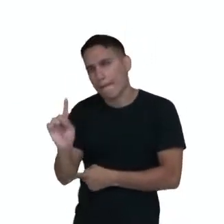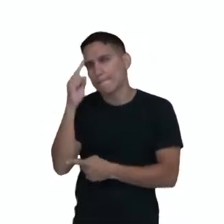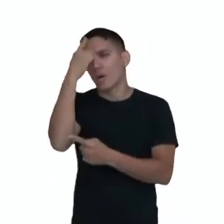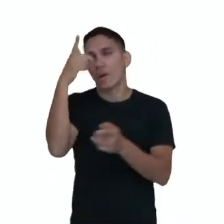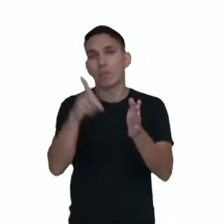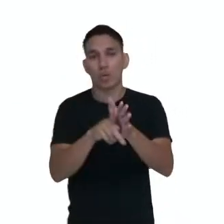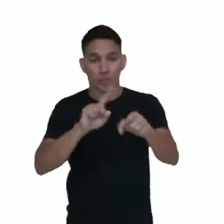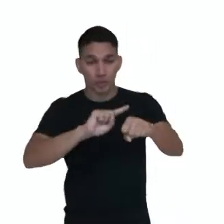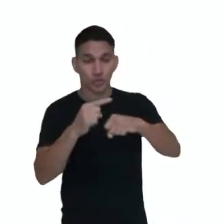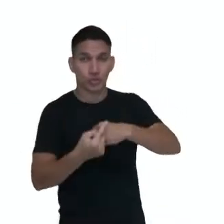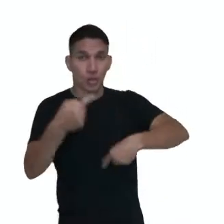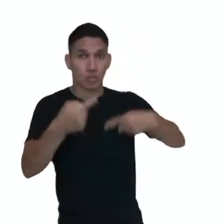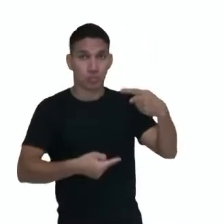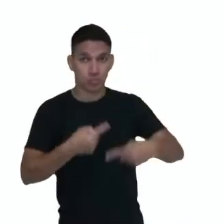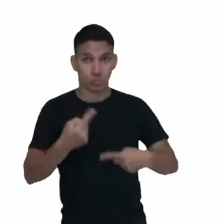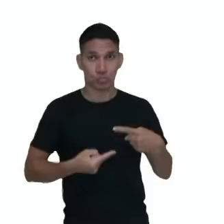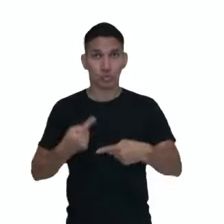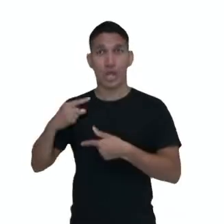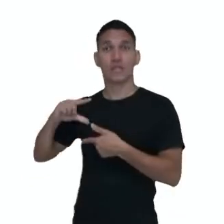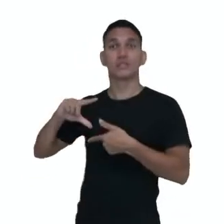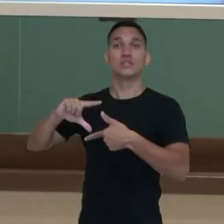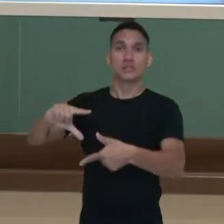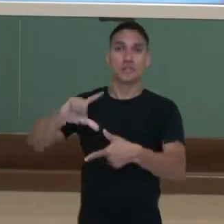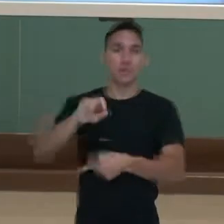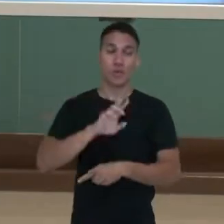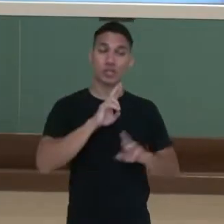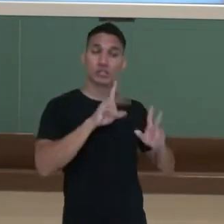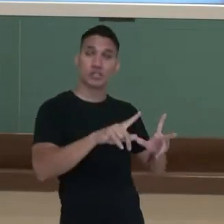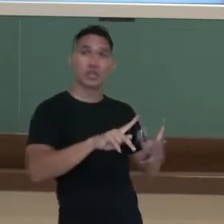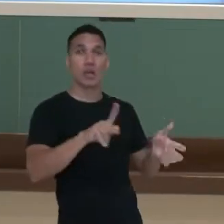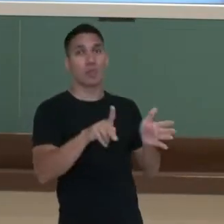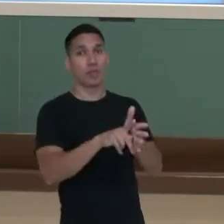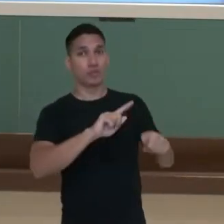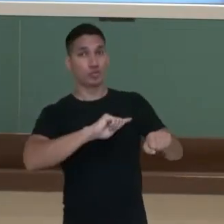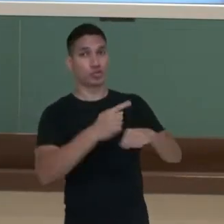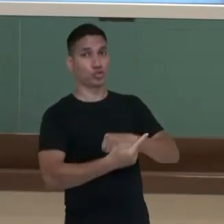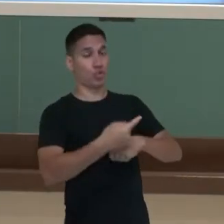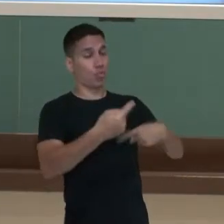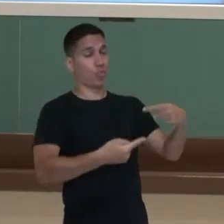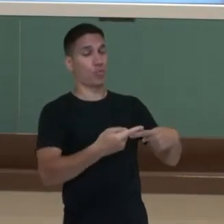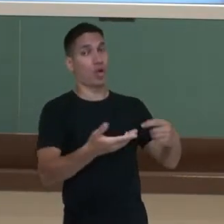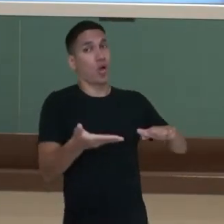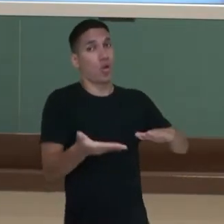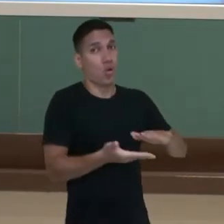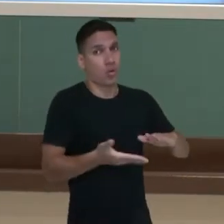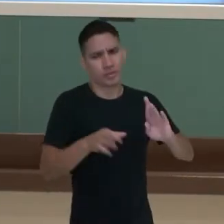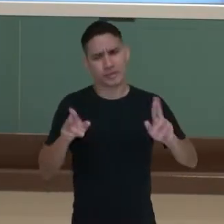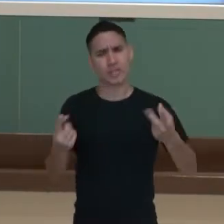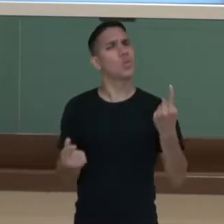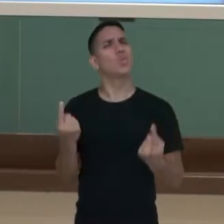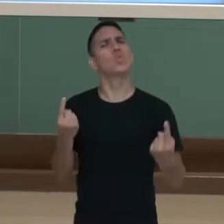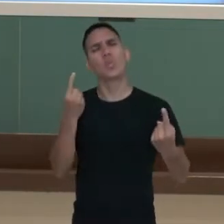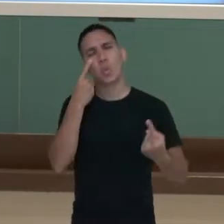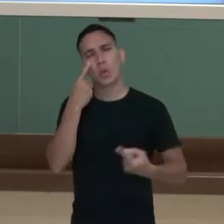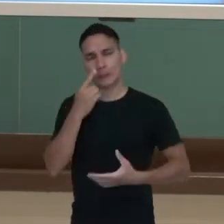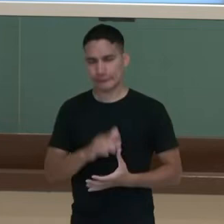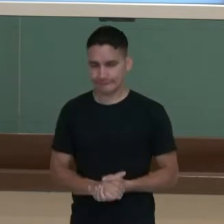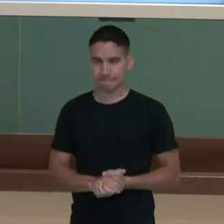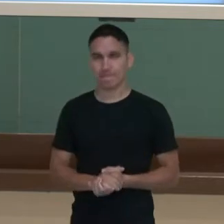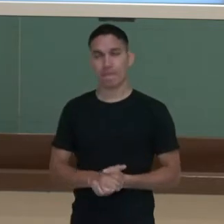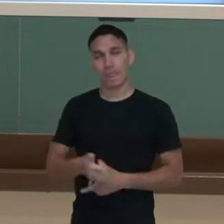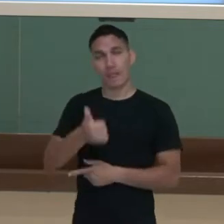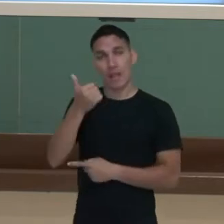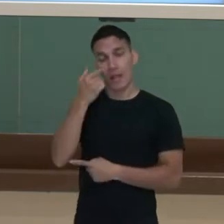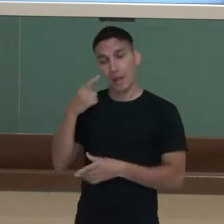a geopolítica clássica, que é diferente da geopolítica contemporânea. Vamos diferenciá-las? Então, olha só. A primeira delas, então,